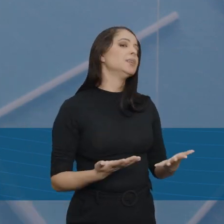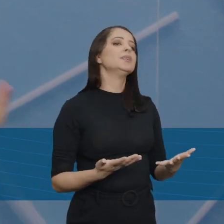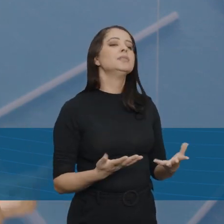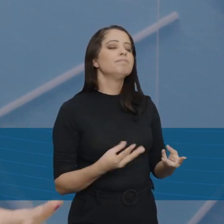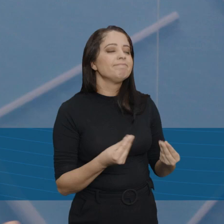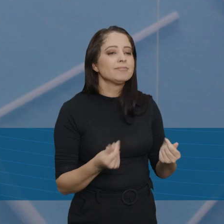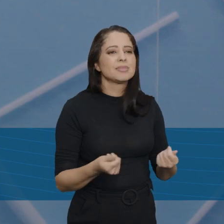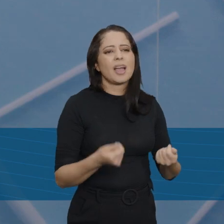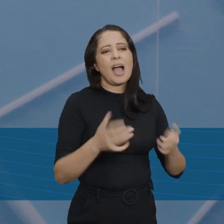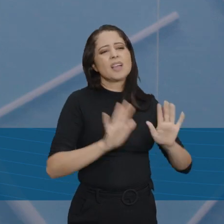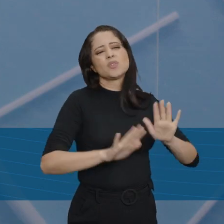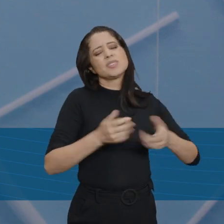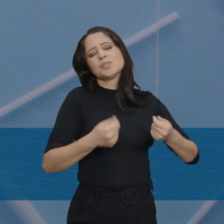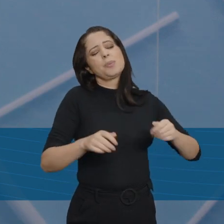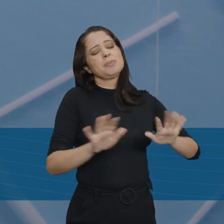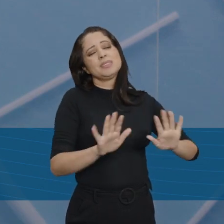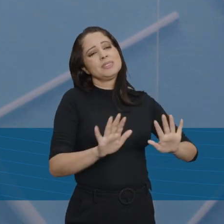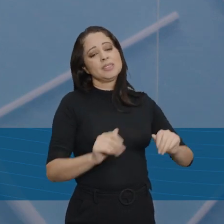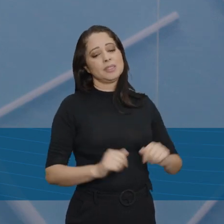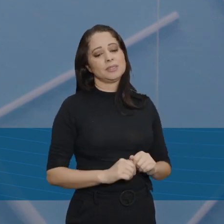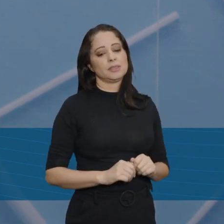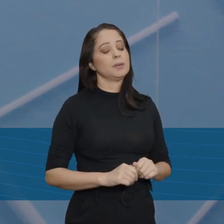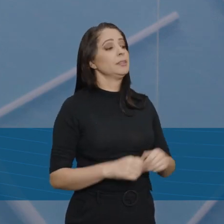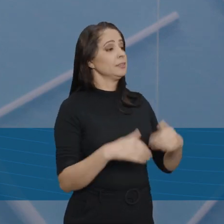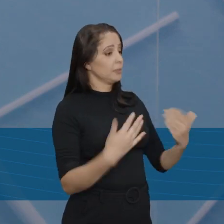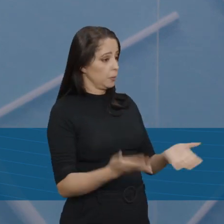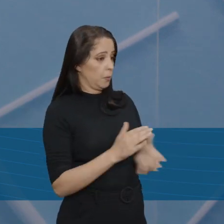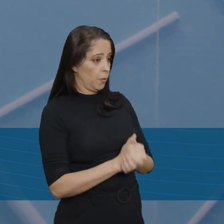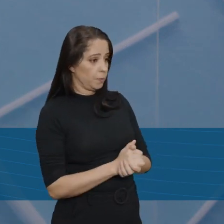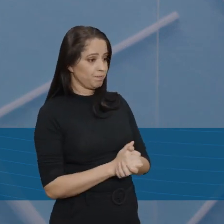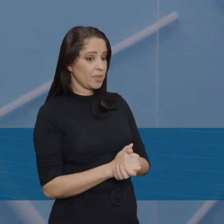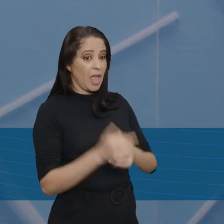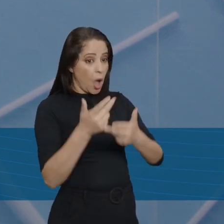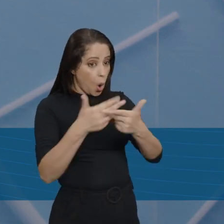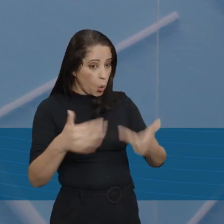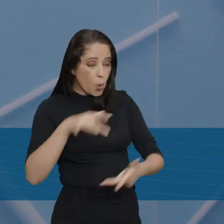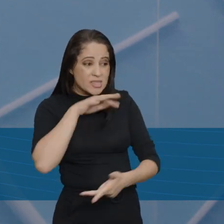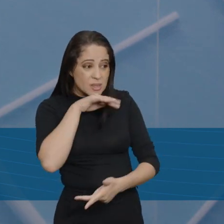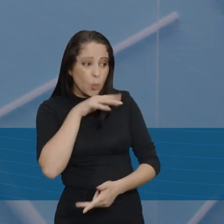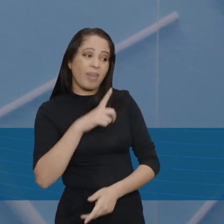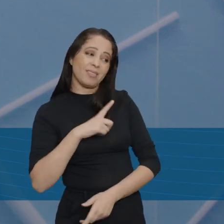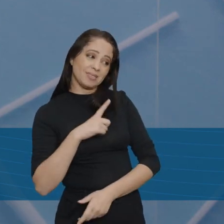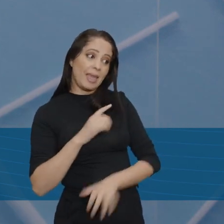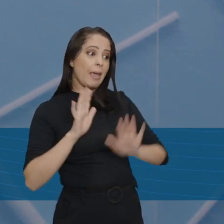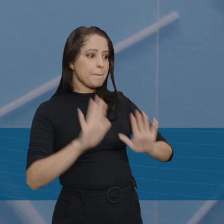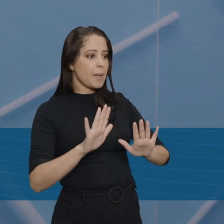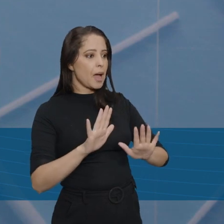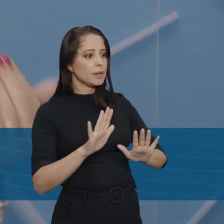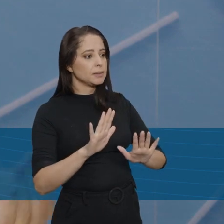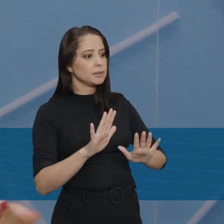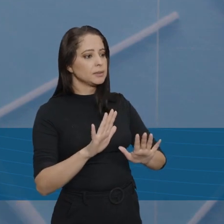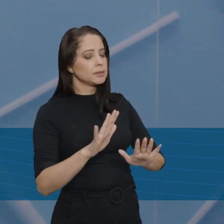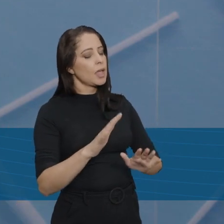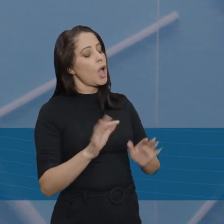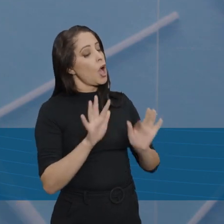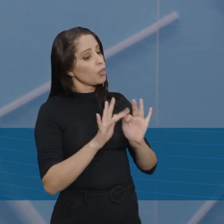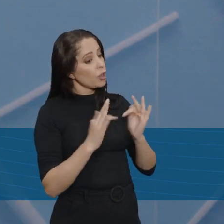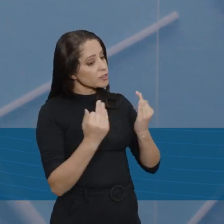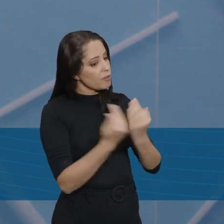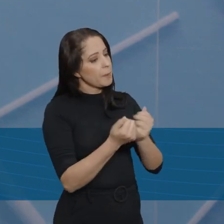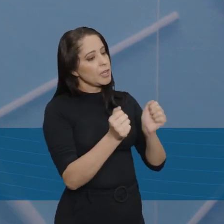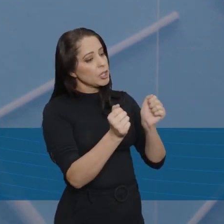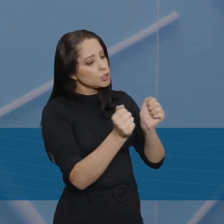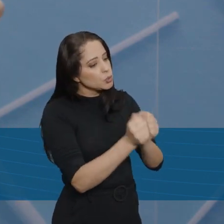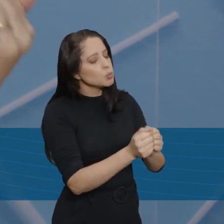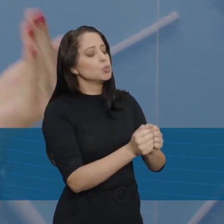uma magnitude que não precisa, né? Olha, filho, coisas ruins acontecem, mas a gente está conversando,